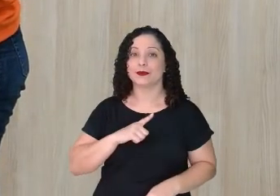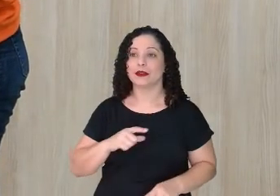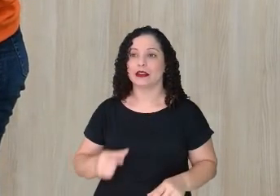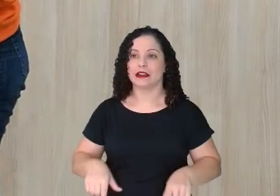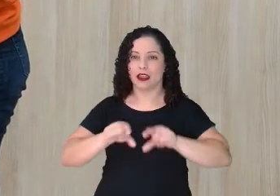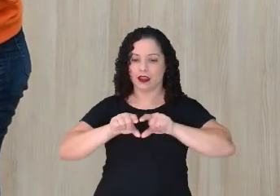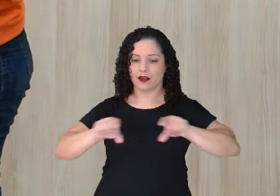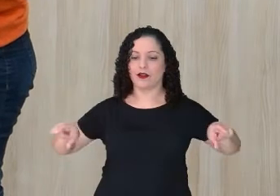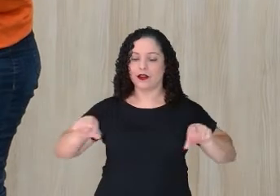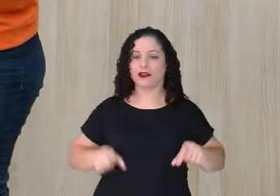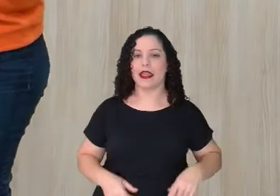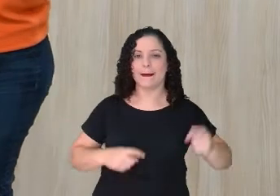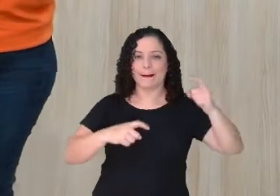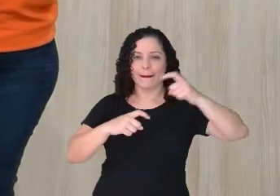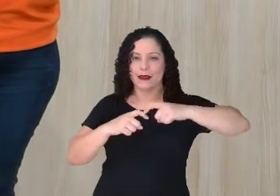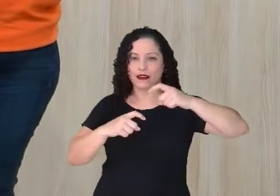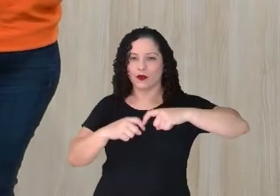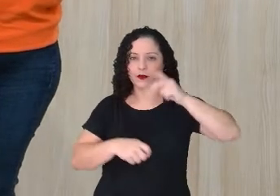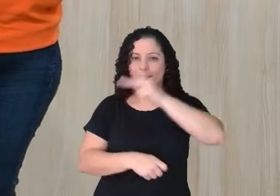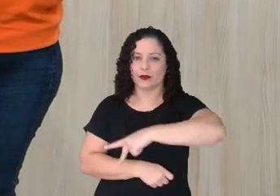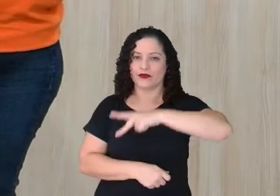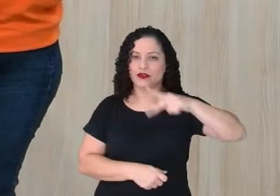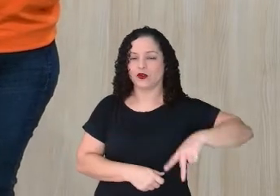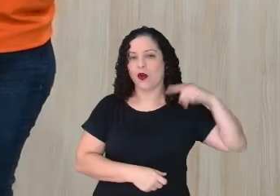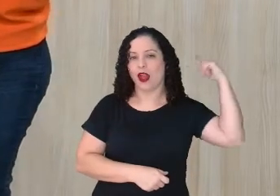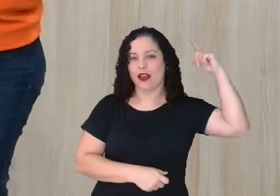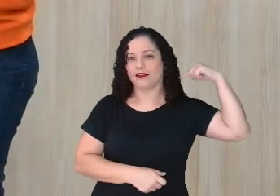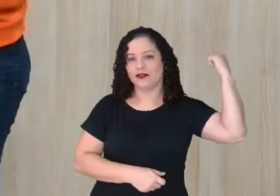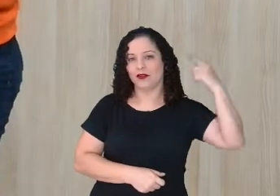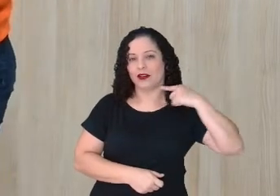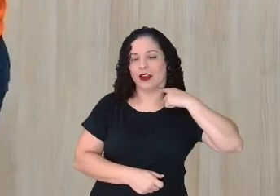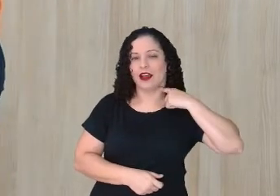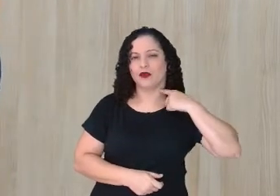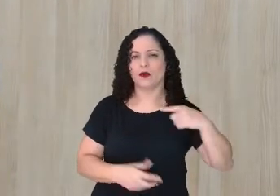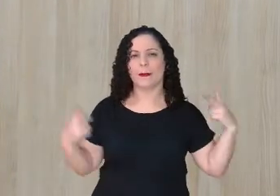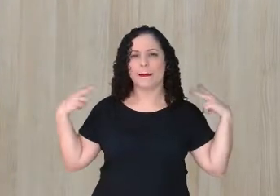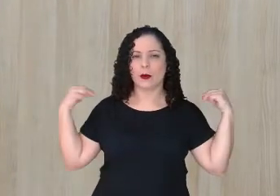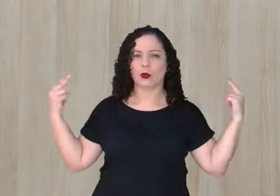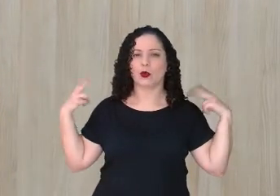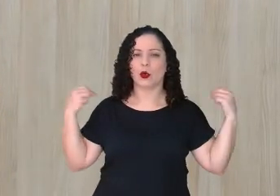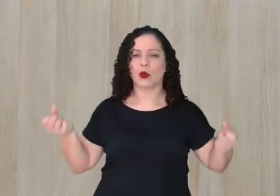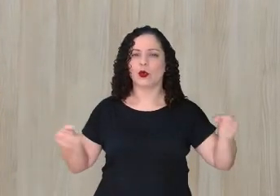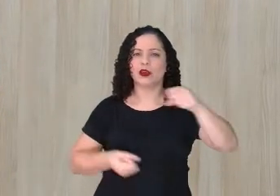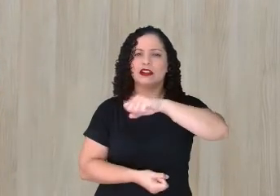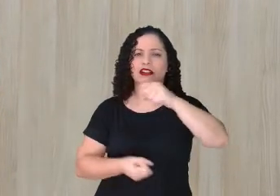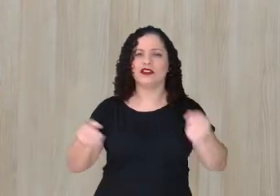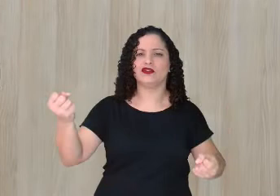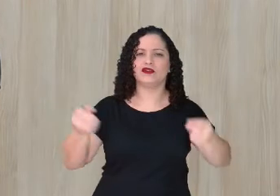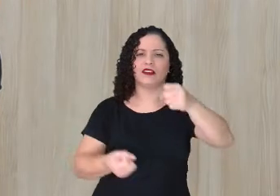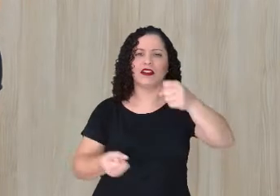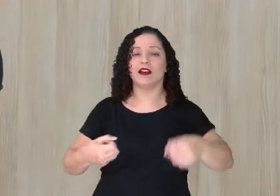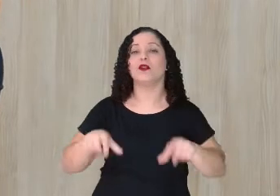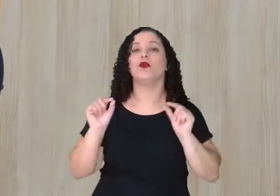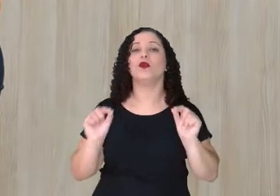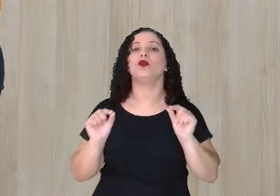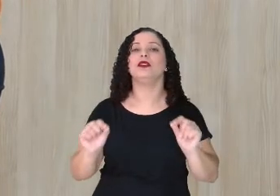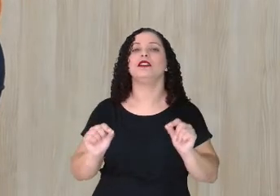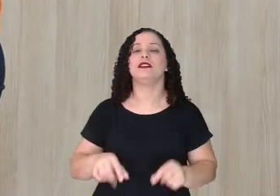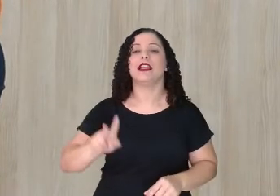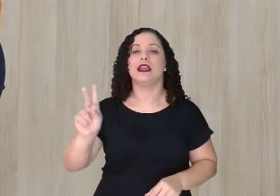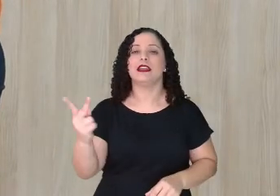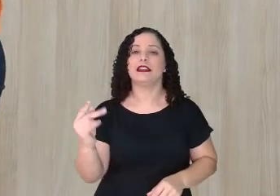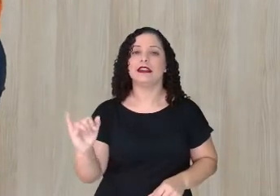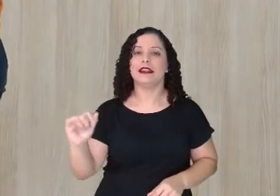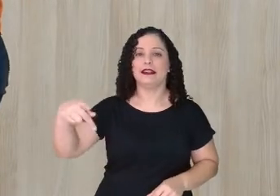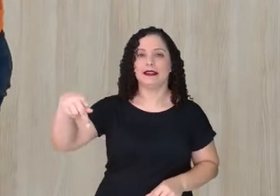professor, advogado, motorista. E aí, quais são esses hiperônimos? Eu sei que vocês já estão